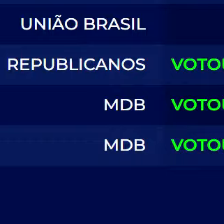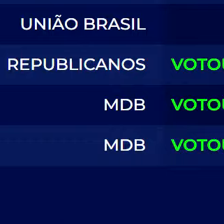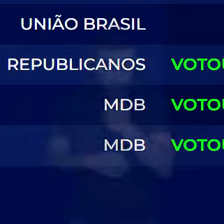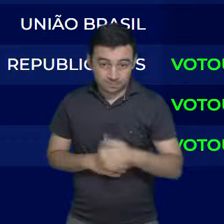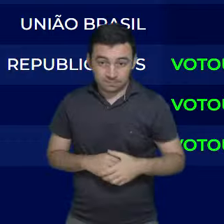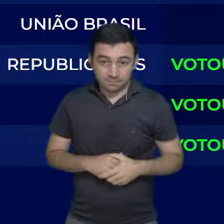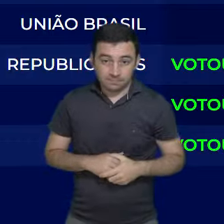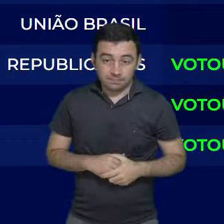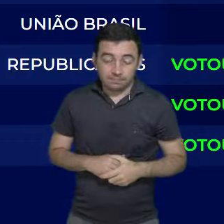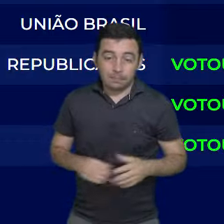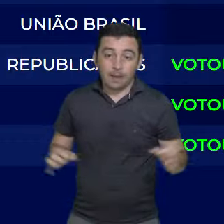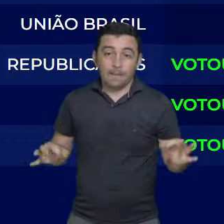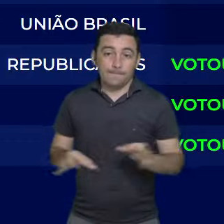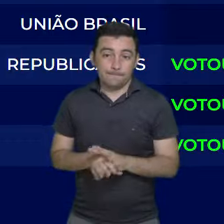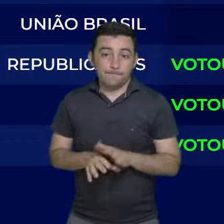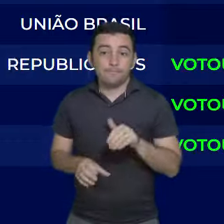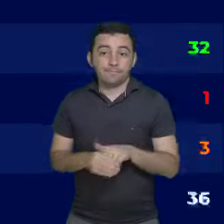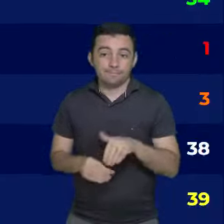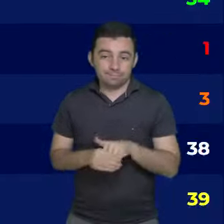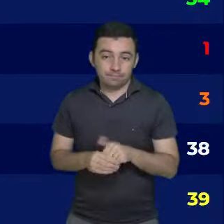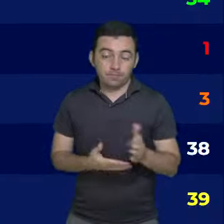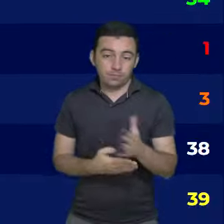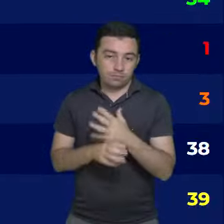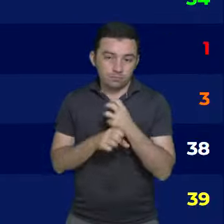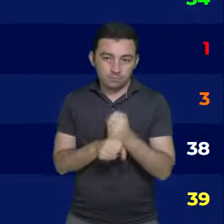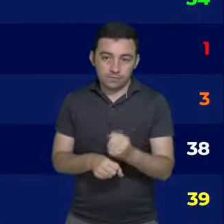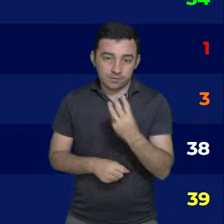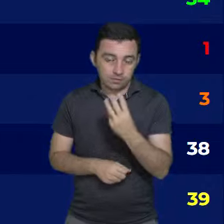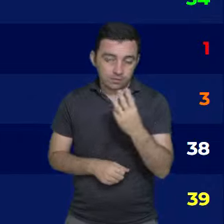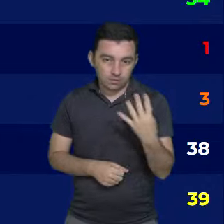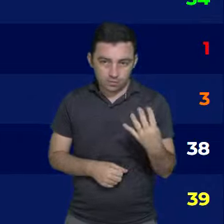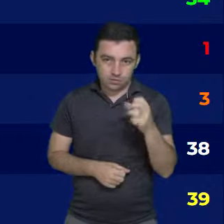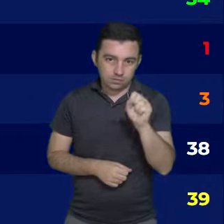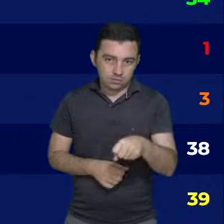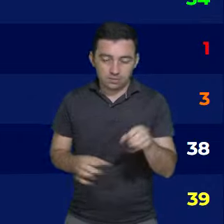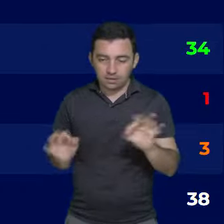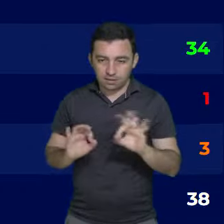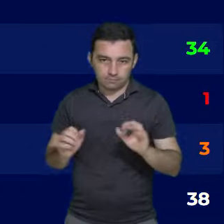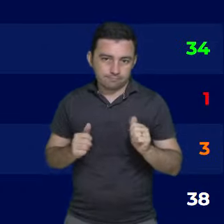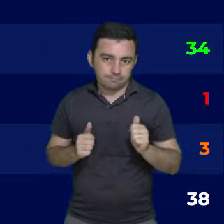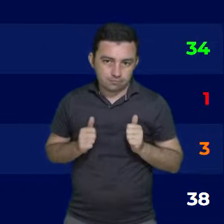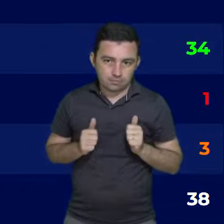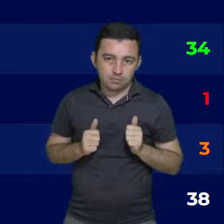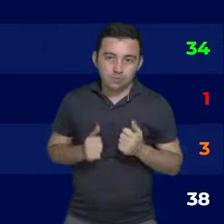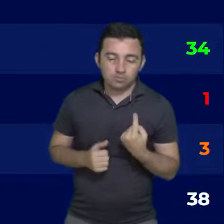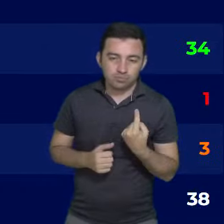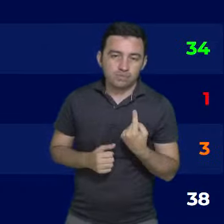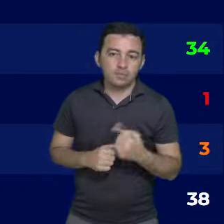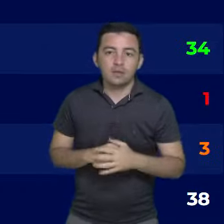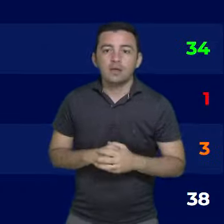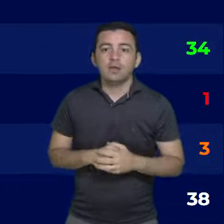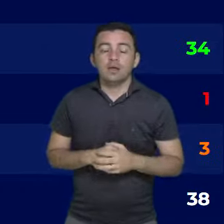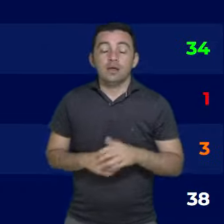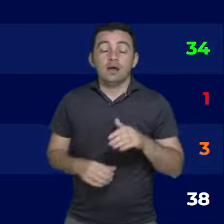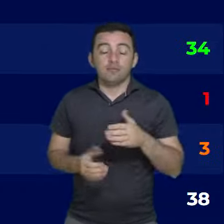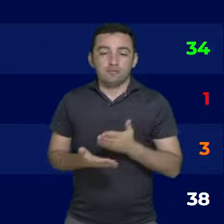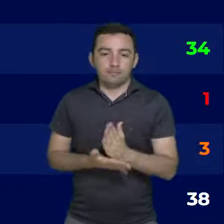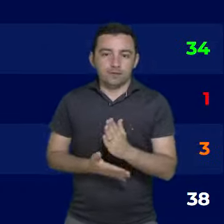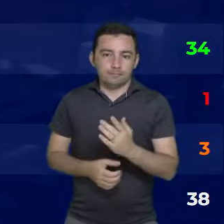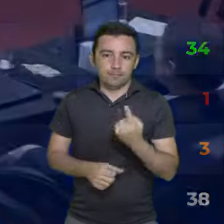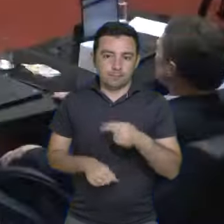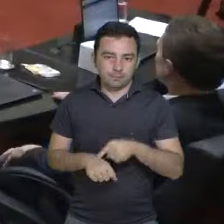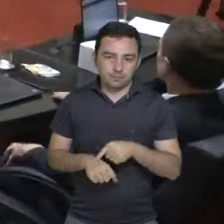Cerrada a votação, colho o resultado. 34 votos sim, nenhum voto não e uma abstenção. Está aprovada em primeiro turno.